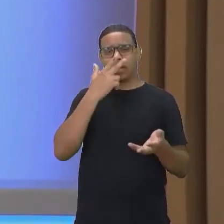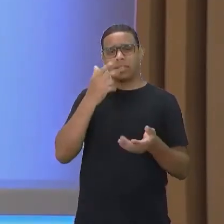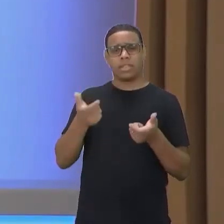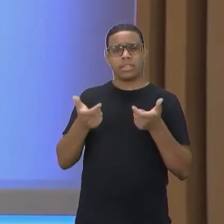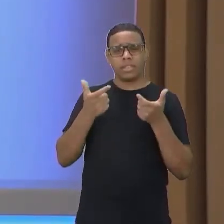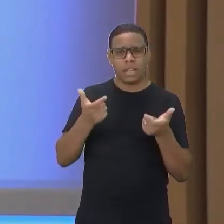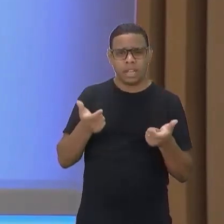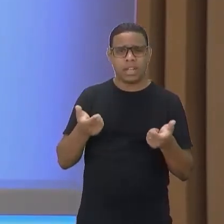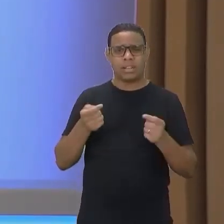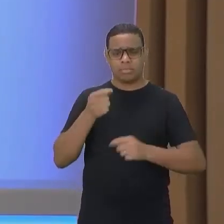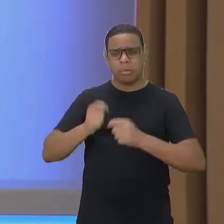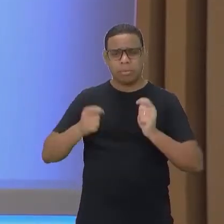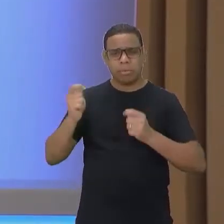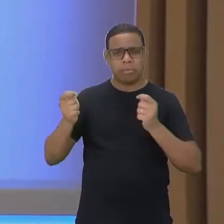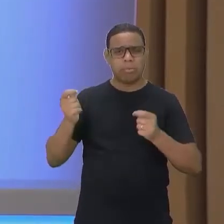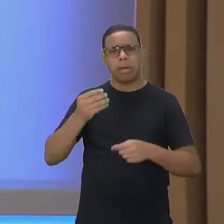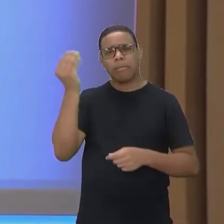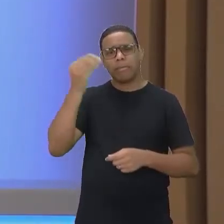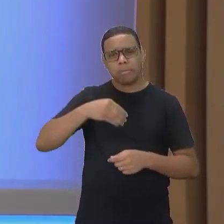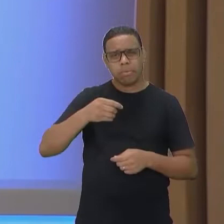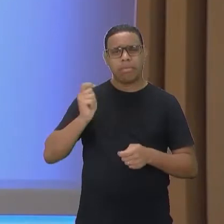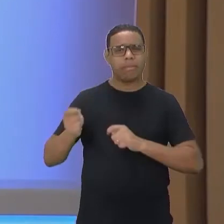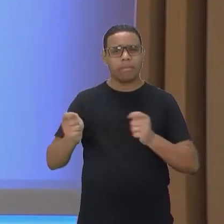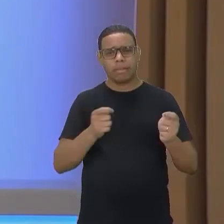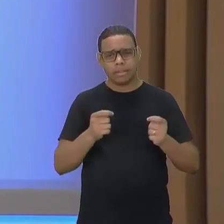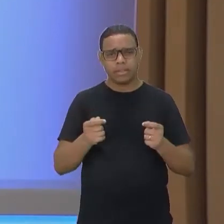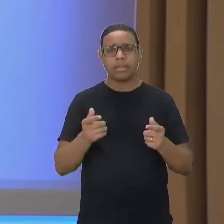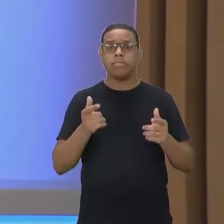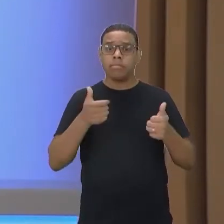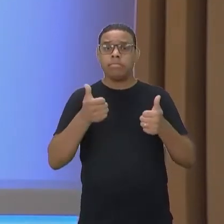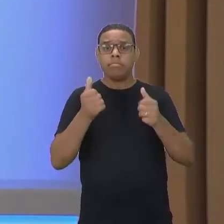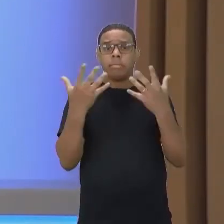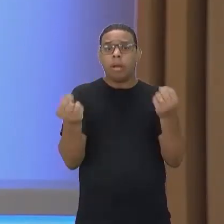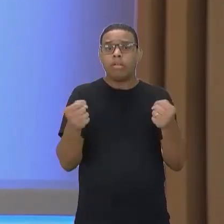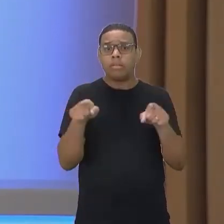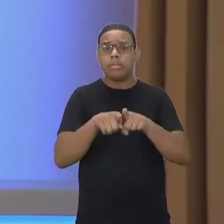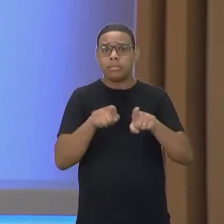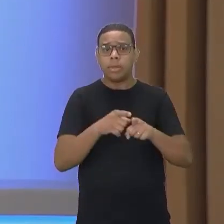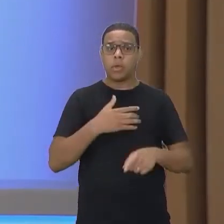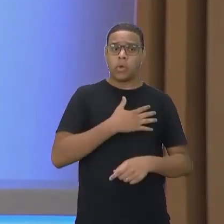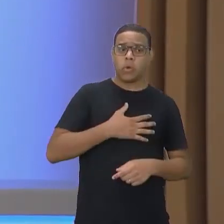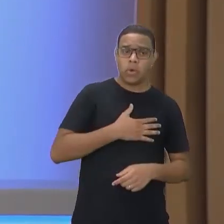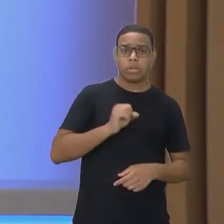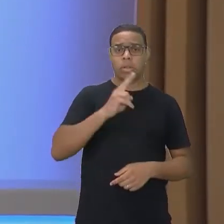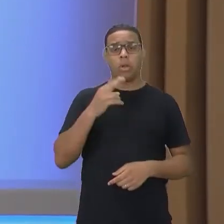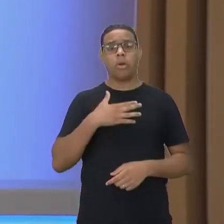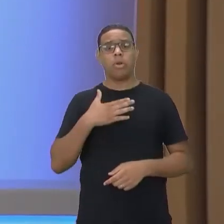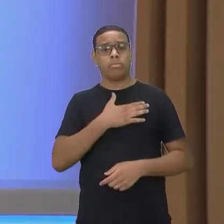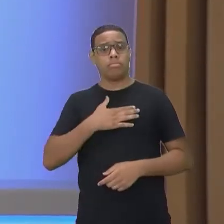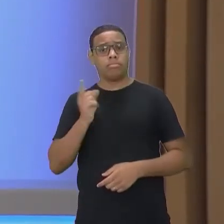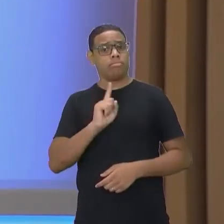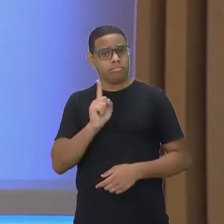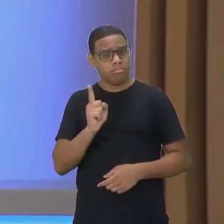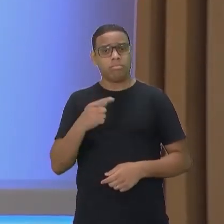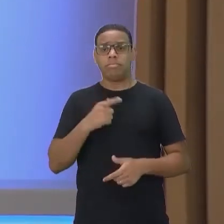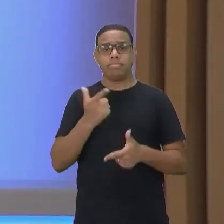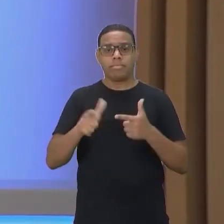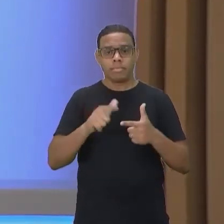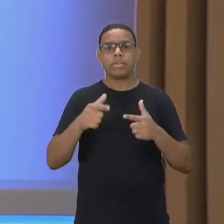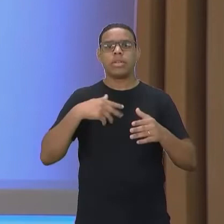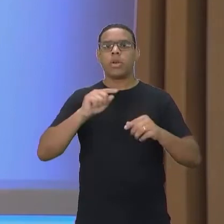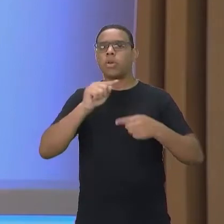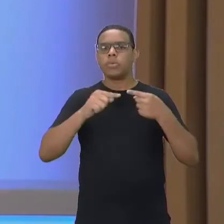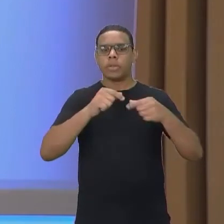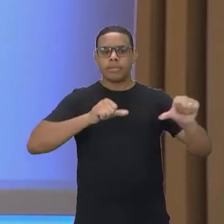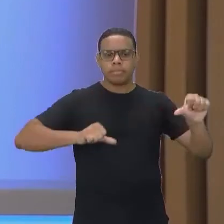chato, qualquer coisa, ia ser tão válido quanto também. Porque a ideia é esse